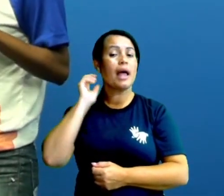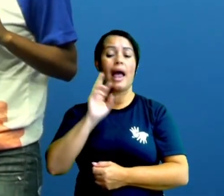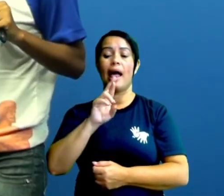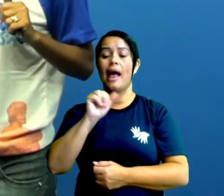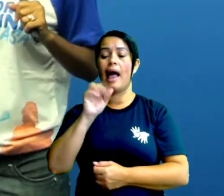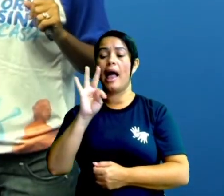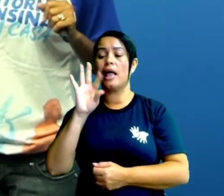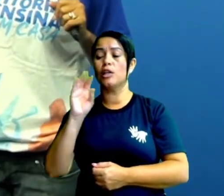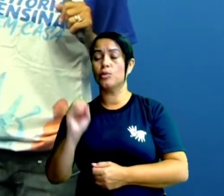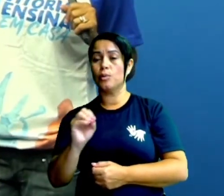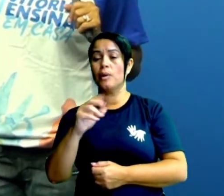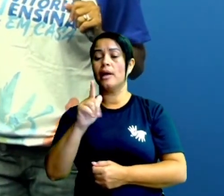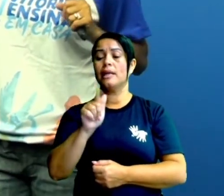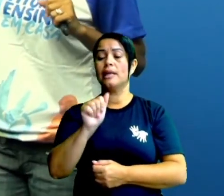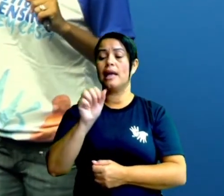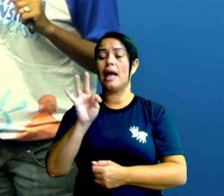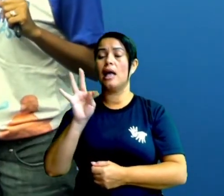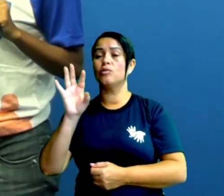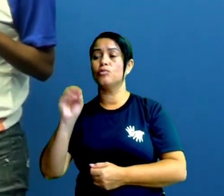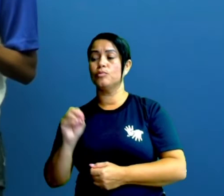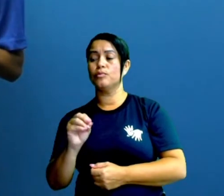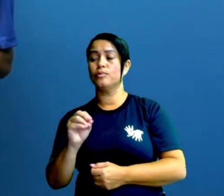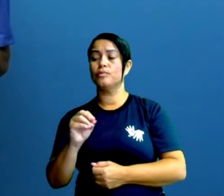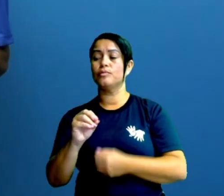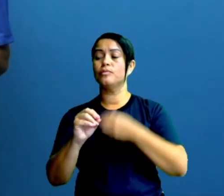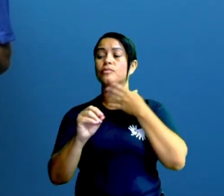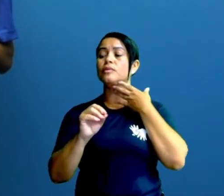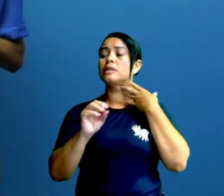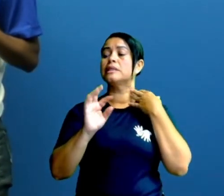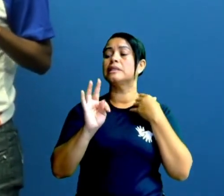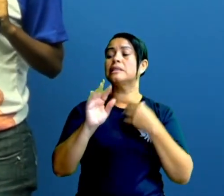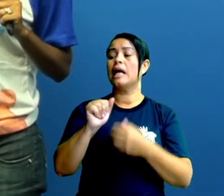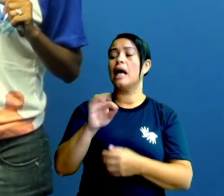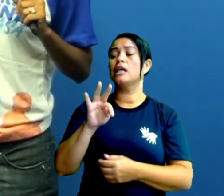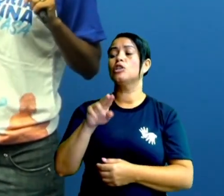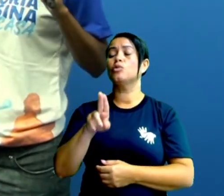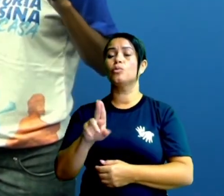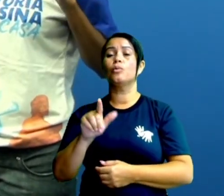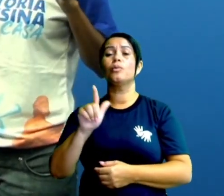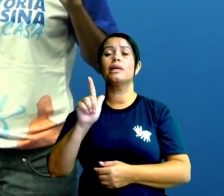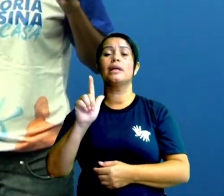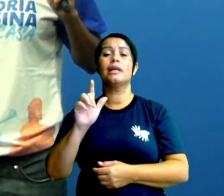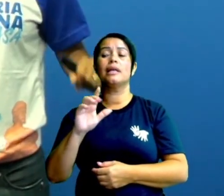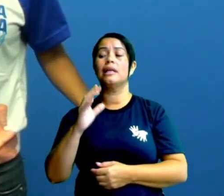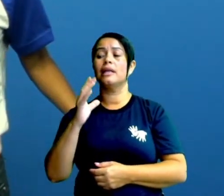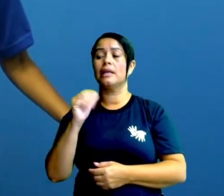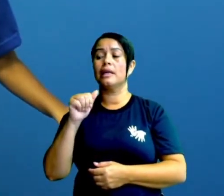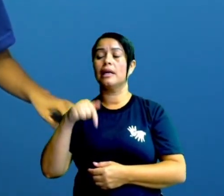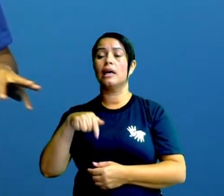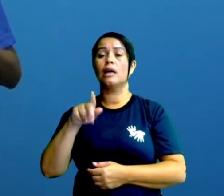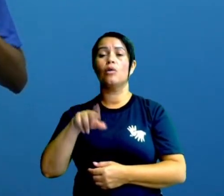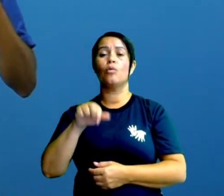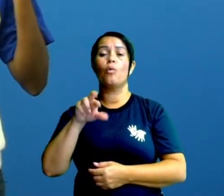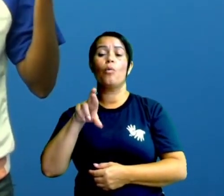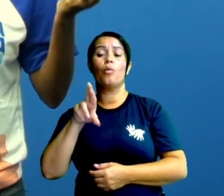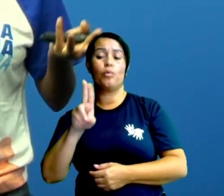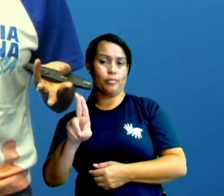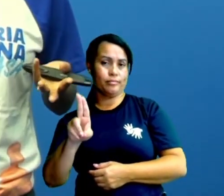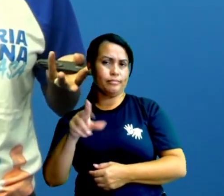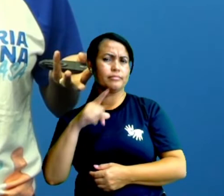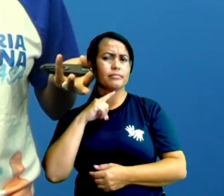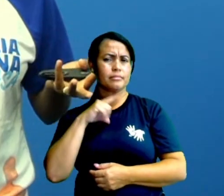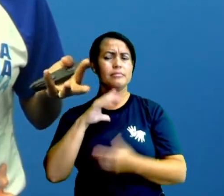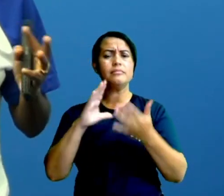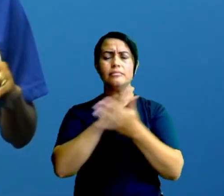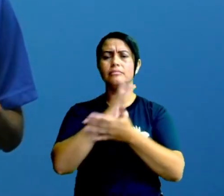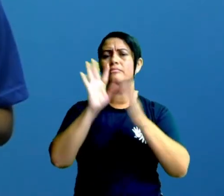Rato e gato tattoo e Canguru E aí nós vimos